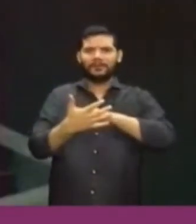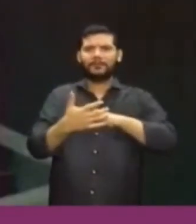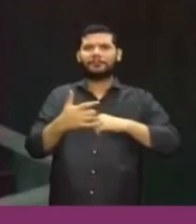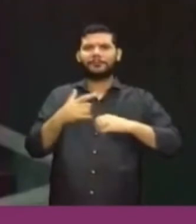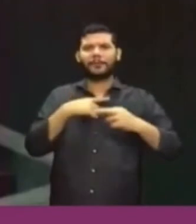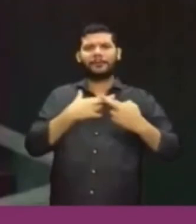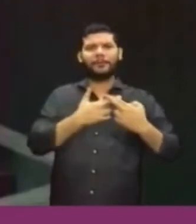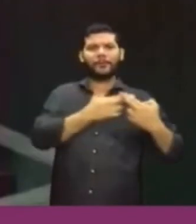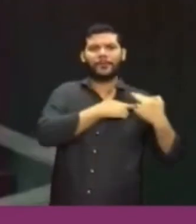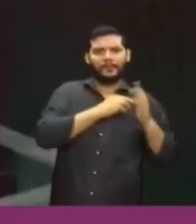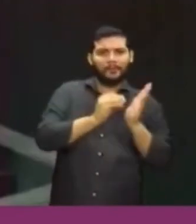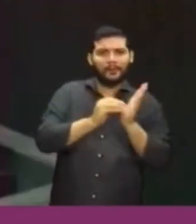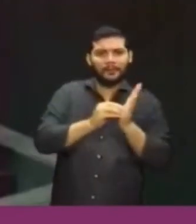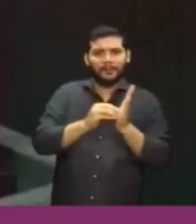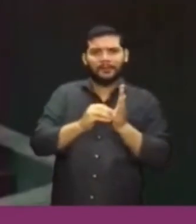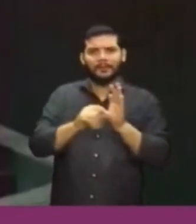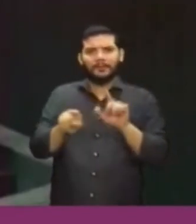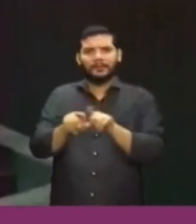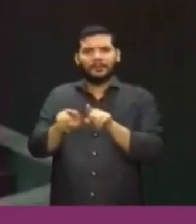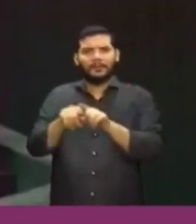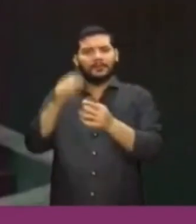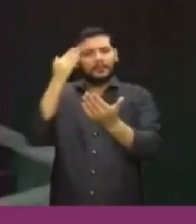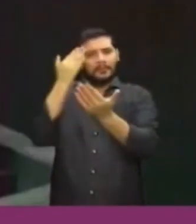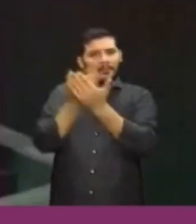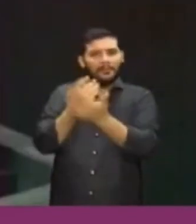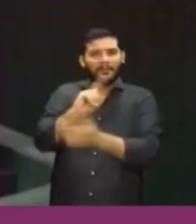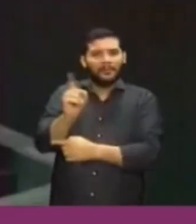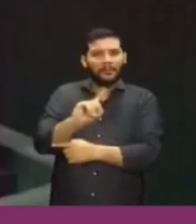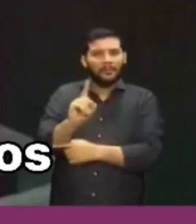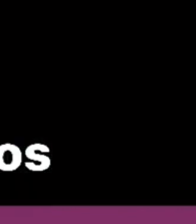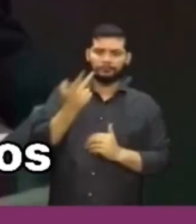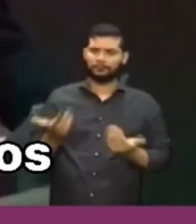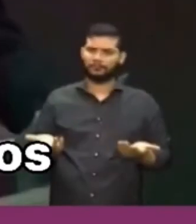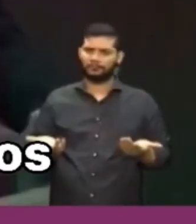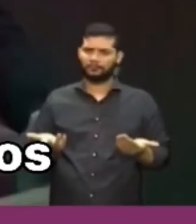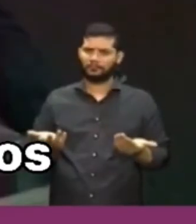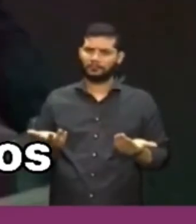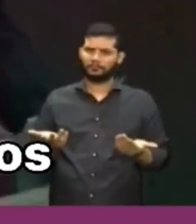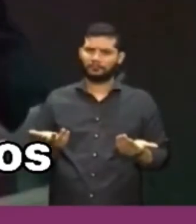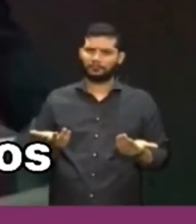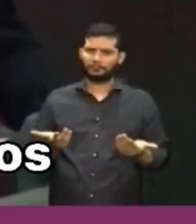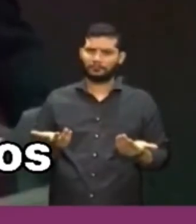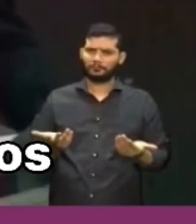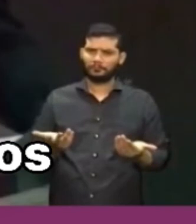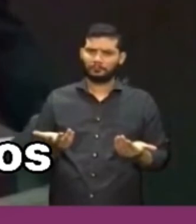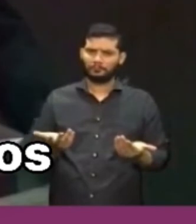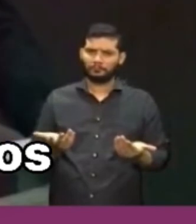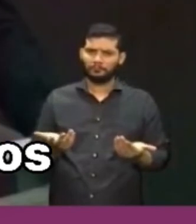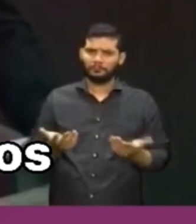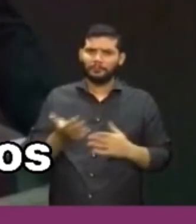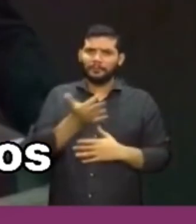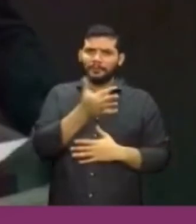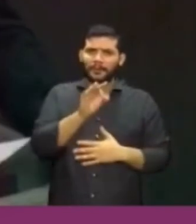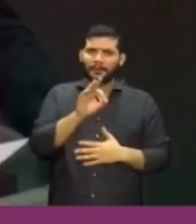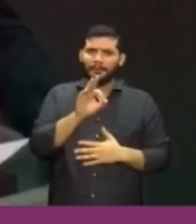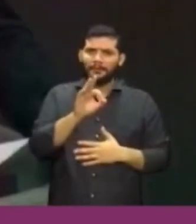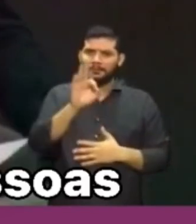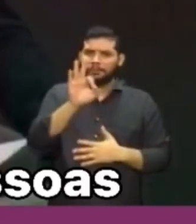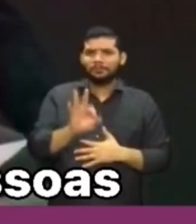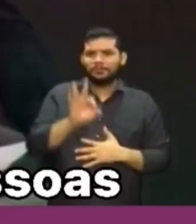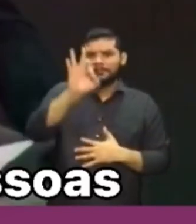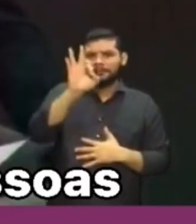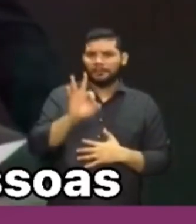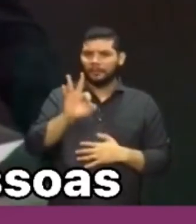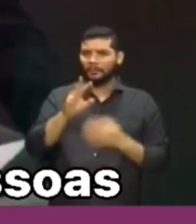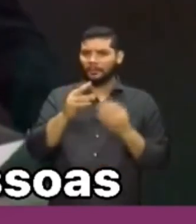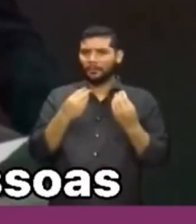tem os indícios fortes de corrupção. Uma diferença de 10 pontos percentuais. Isso